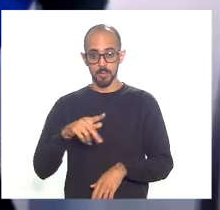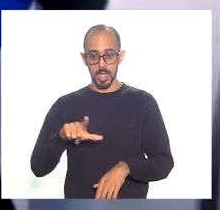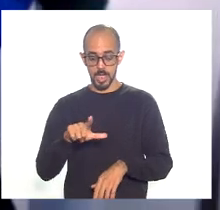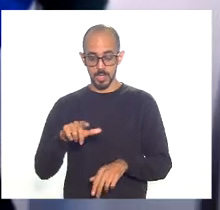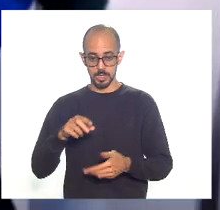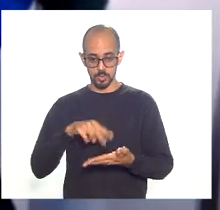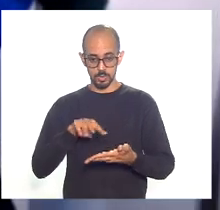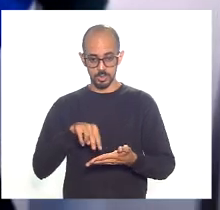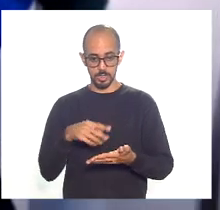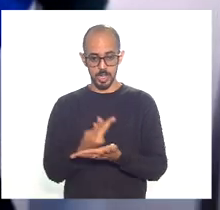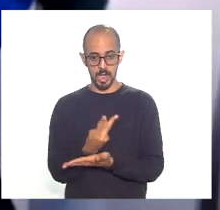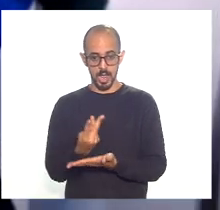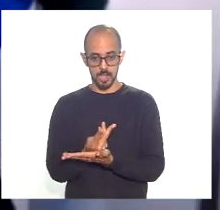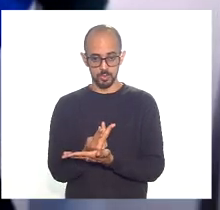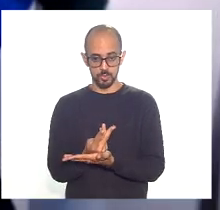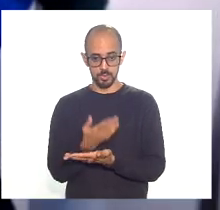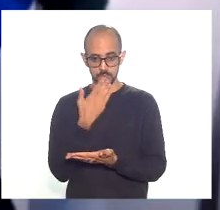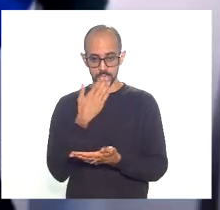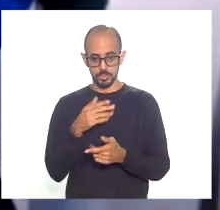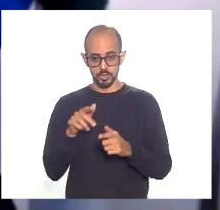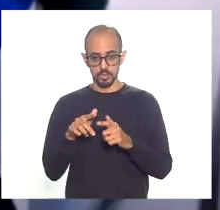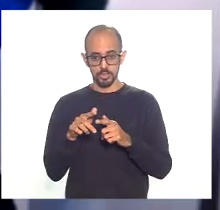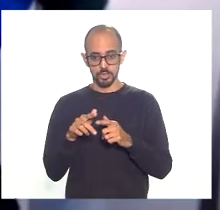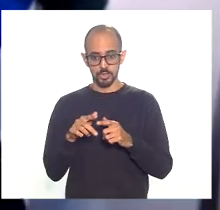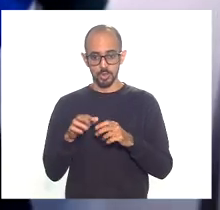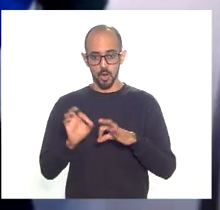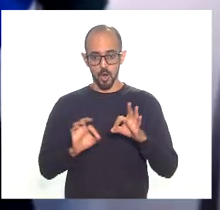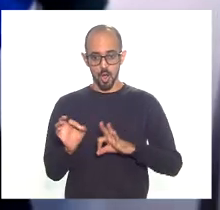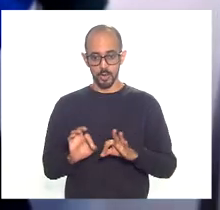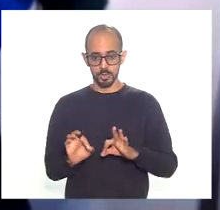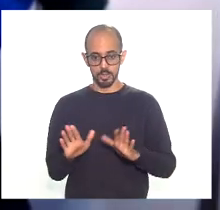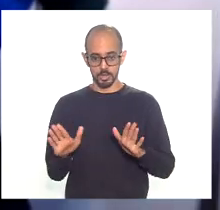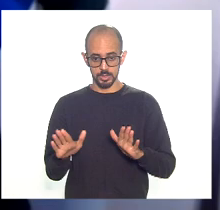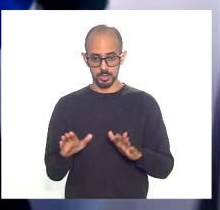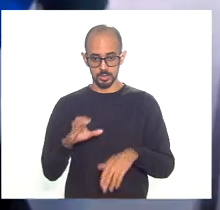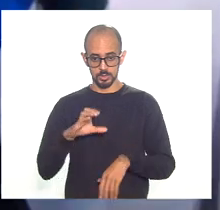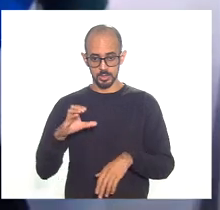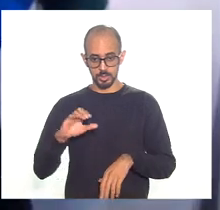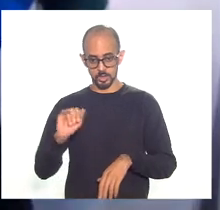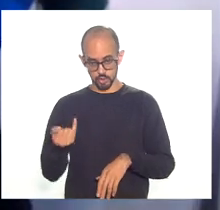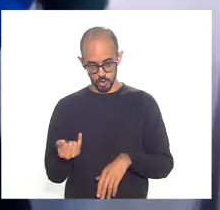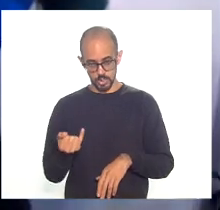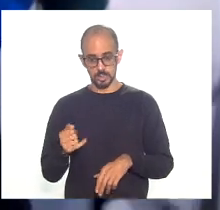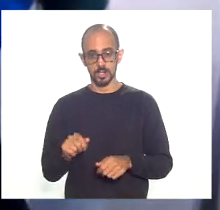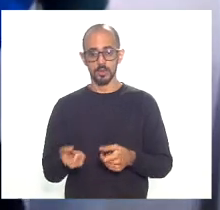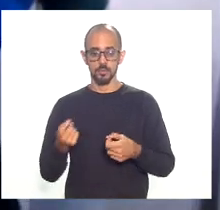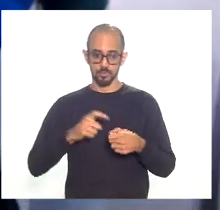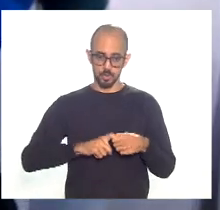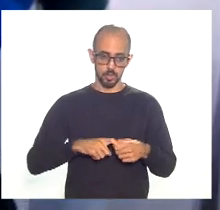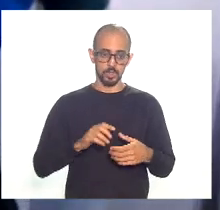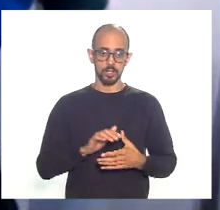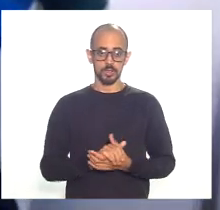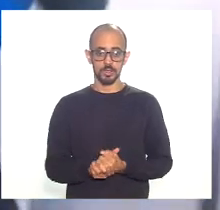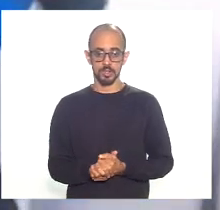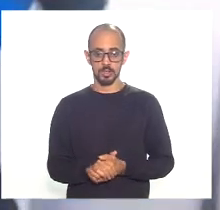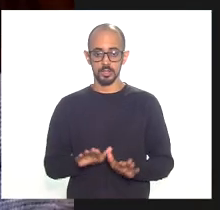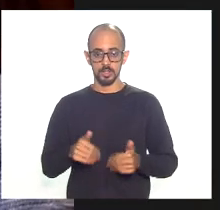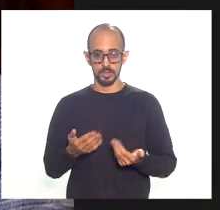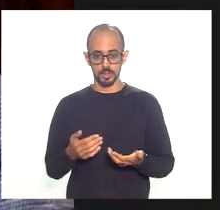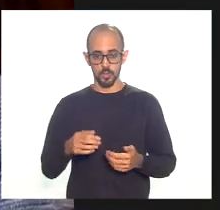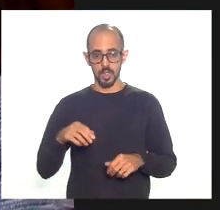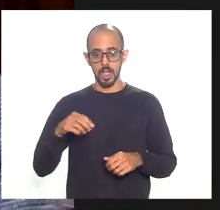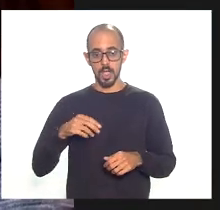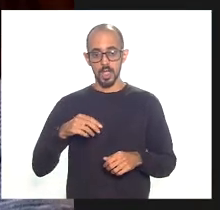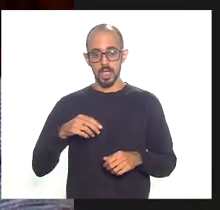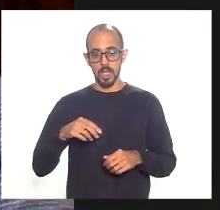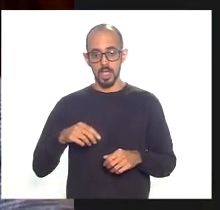Perfeito, perfeito, deputado. Então, eu chamo os trabalhos à ordem para emitir parecer pela CCJ, deputado Márcio Pacheco. Senhor presidente, o parecer é